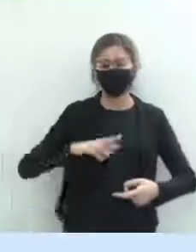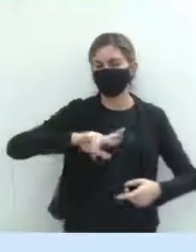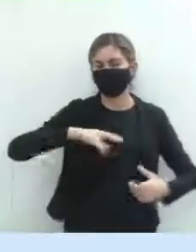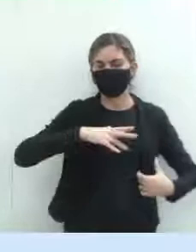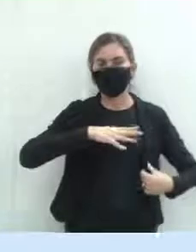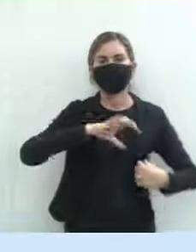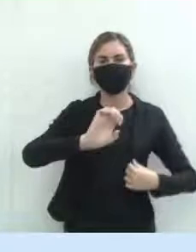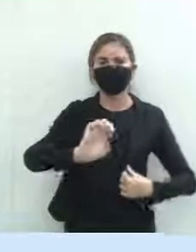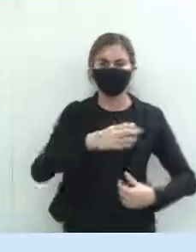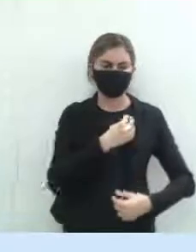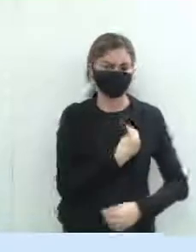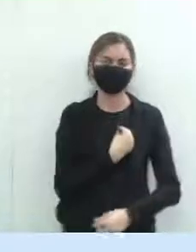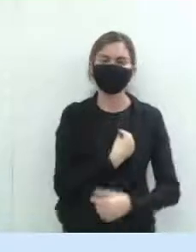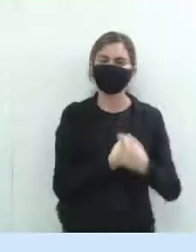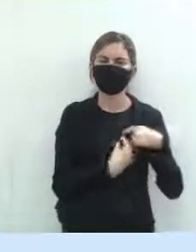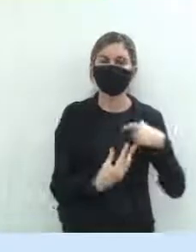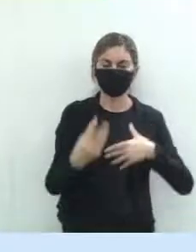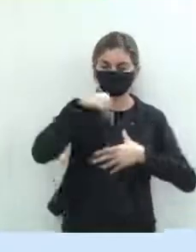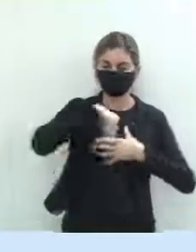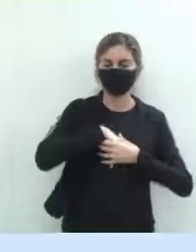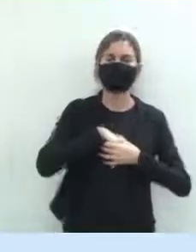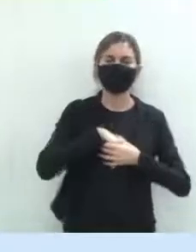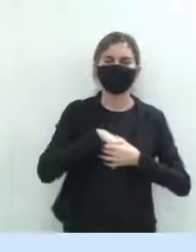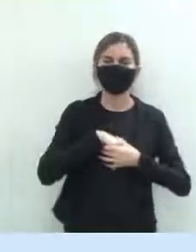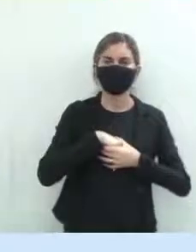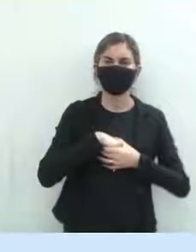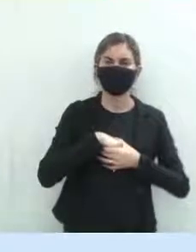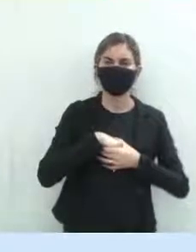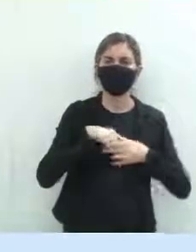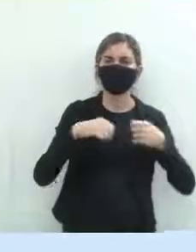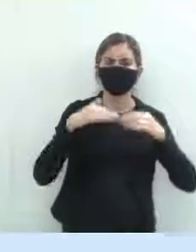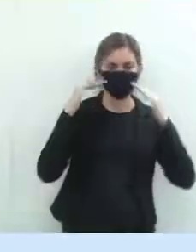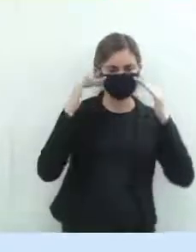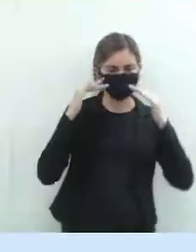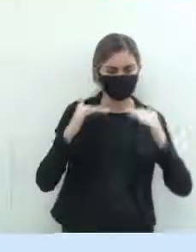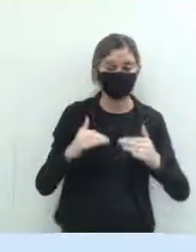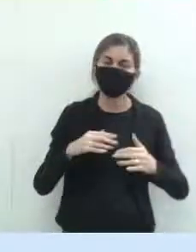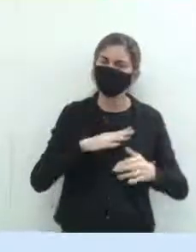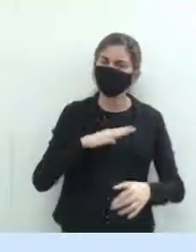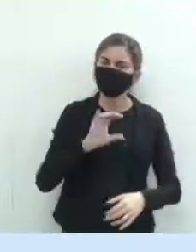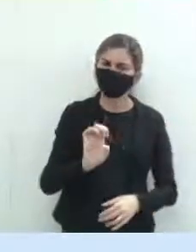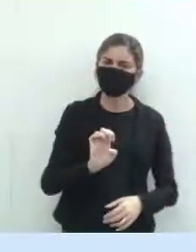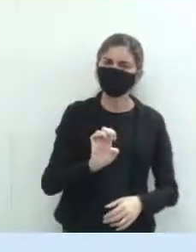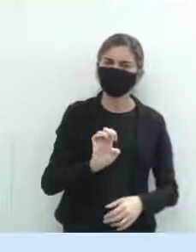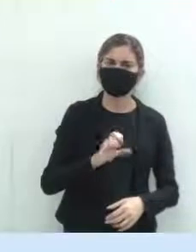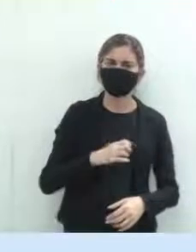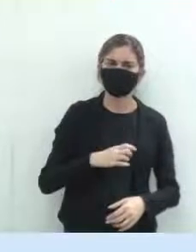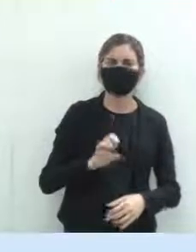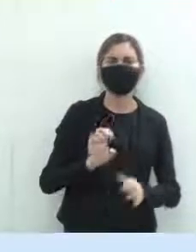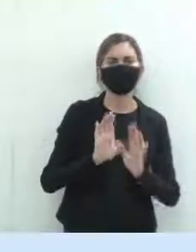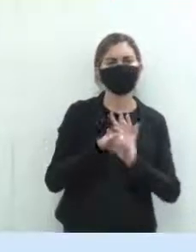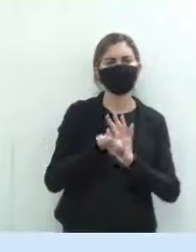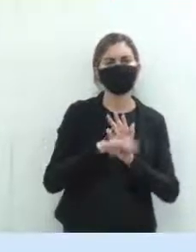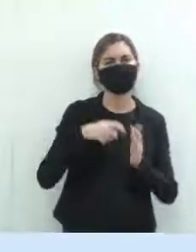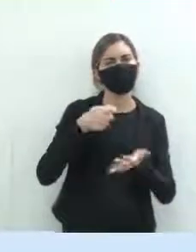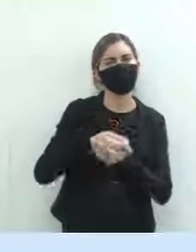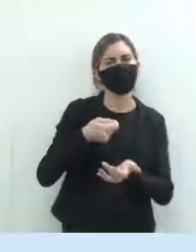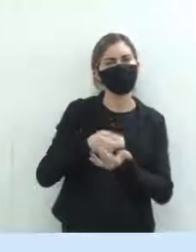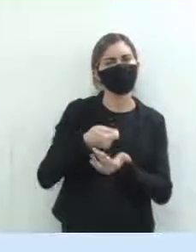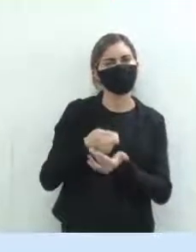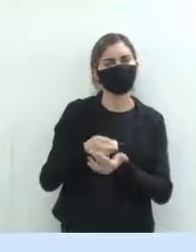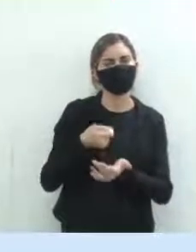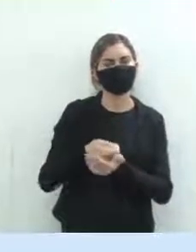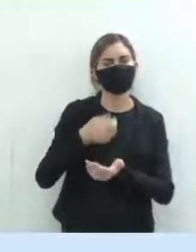que deve viver no ser humano. O ser humano deve viver na ética. Isso leva-nos ao conceito de